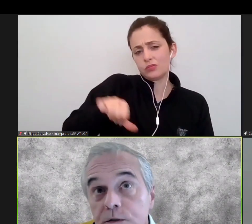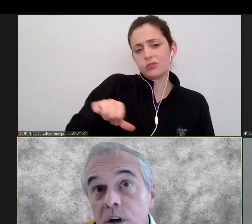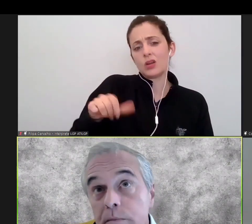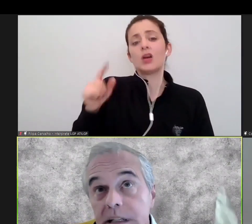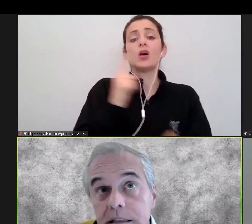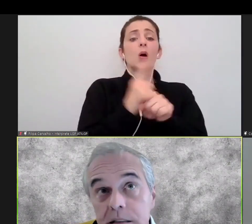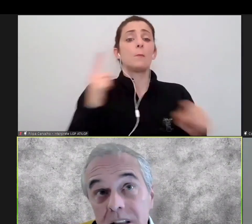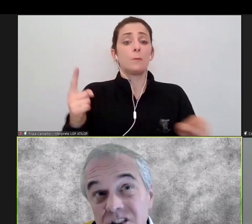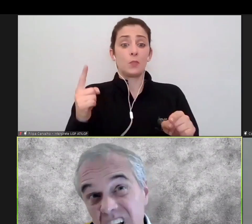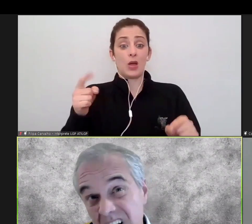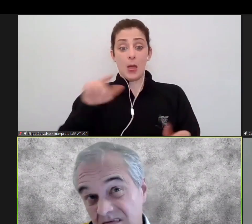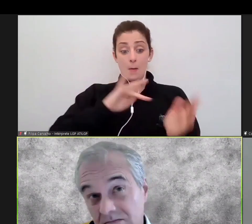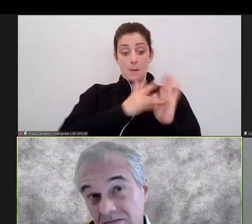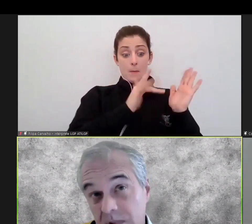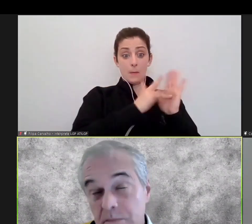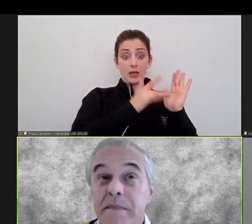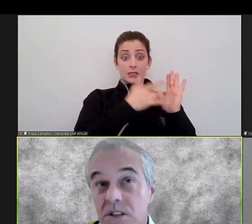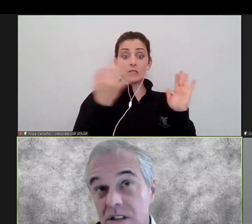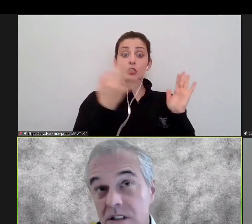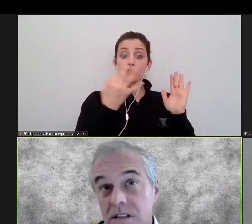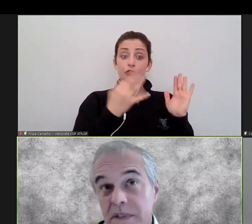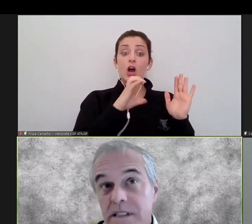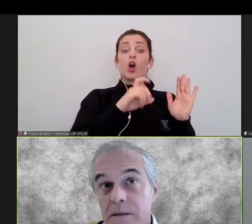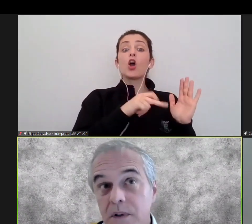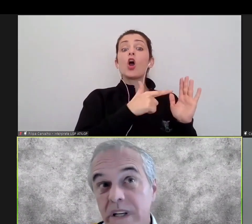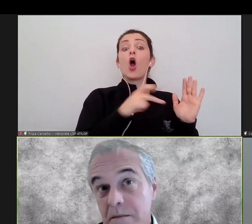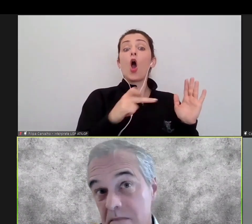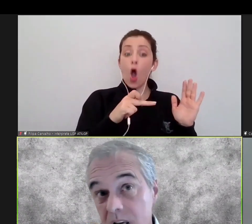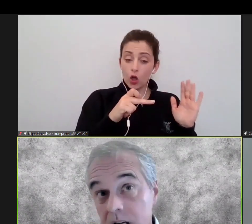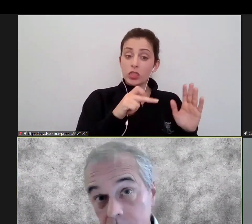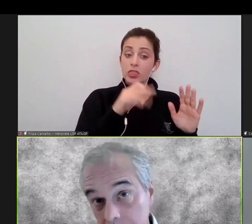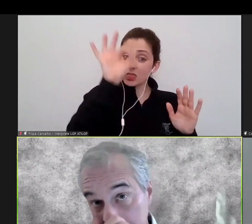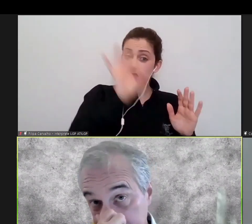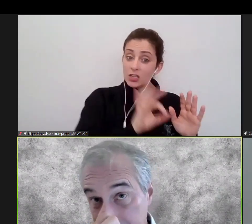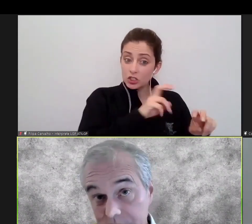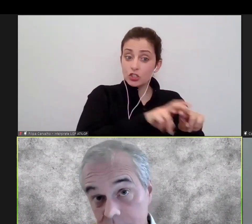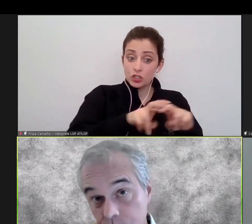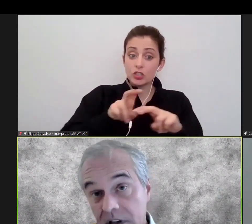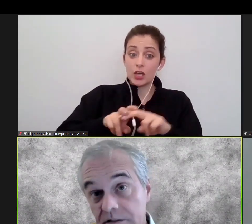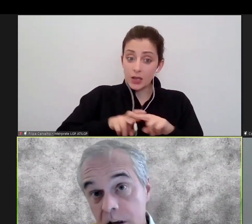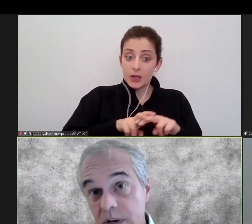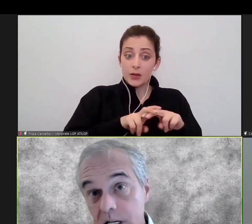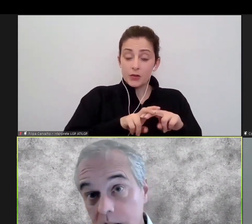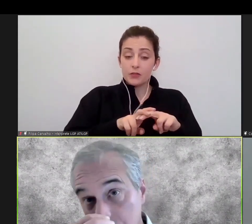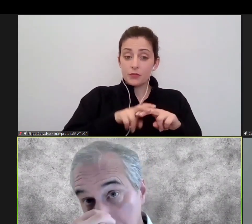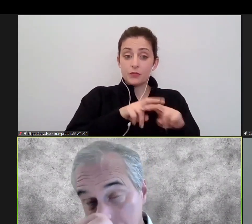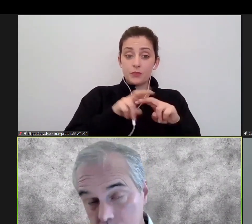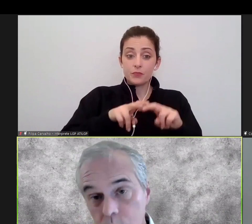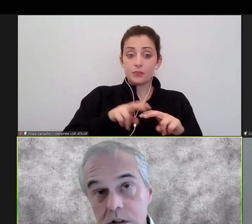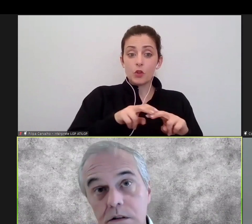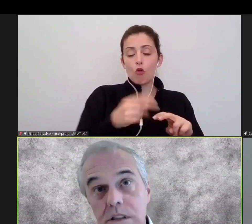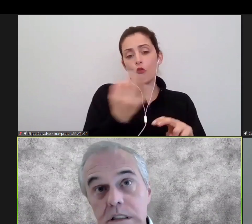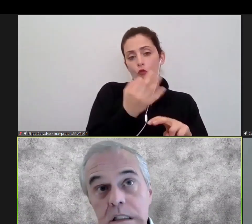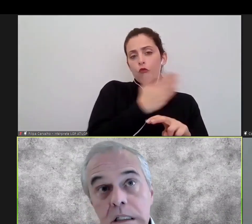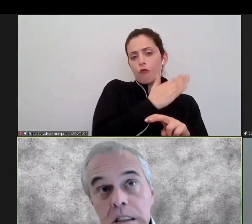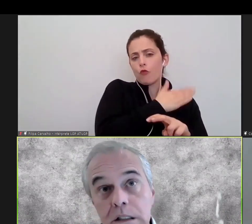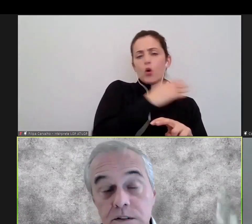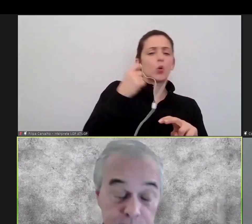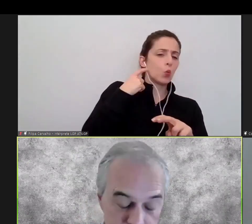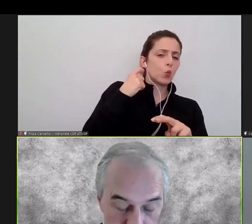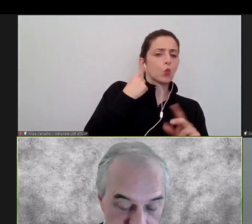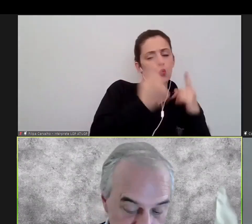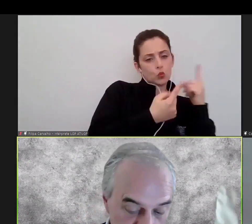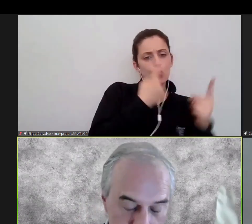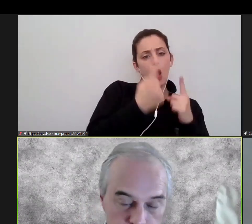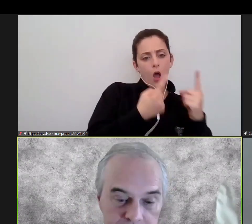no Brasil foram aplicadas, acho que, em primeira instância, a princípio, na UNB, depois elas foram reverberando em outros cursos, no